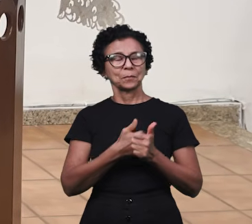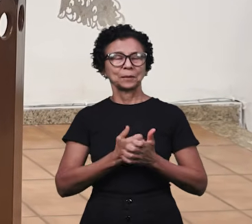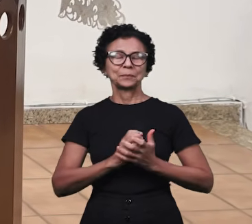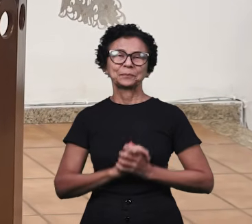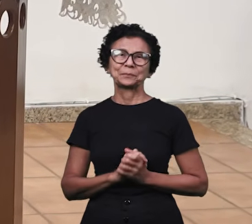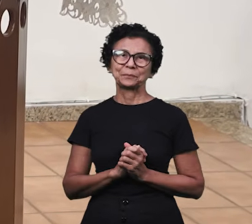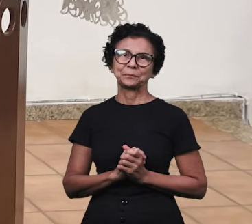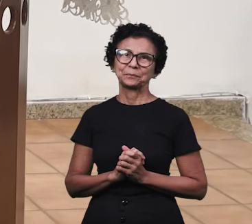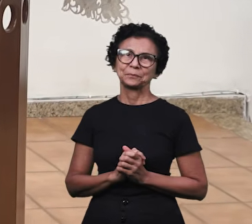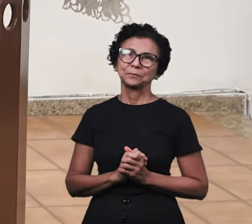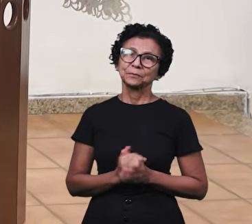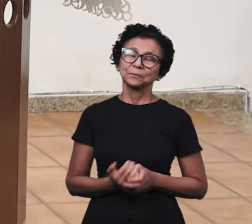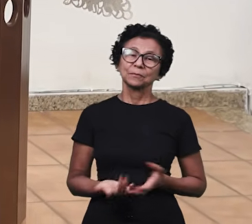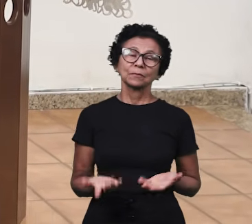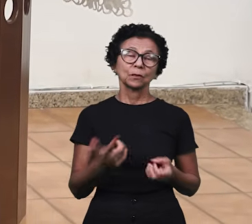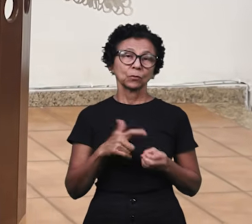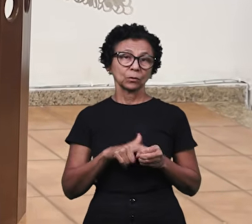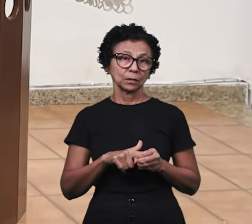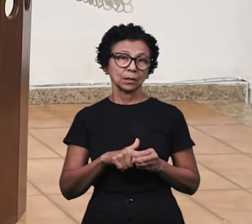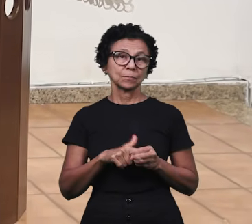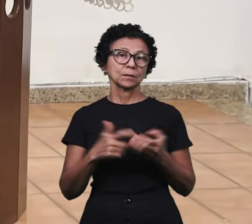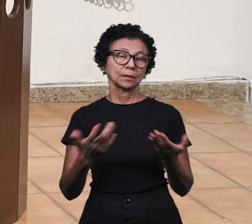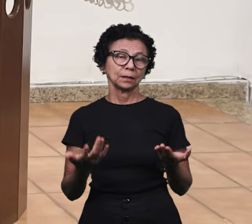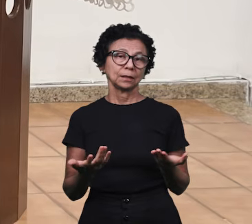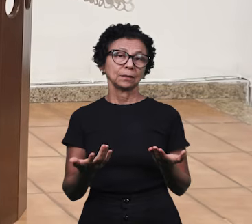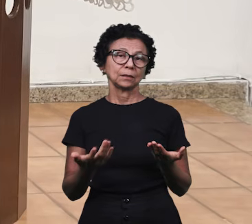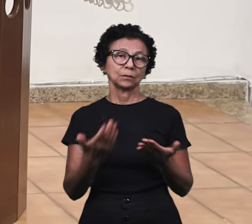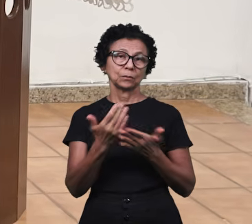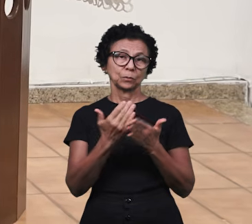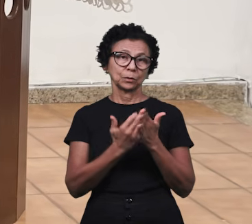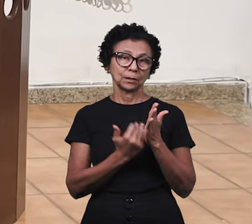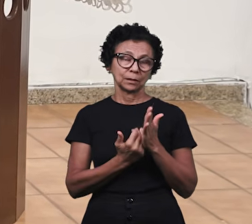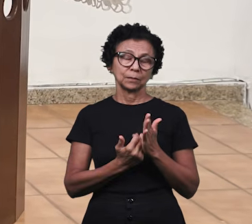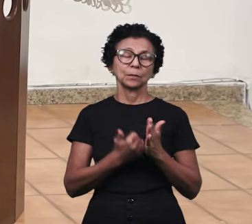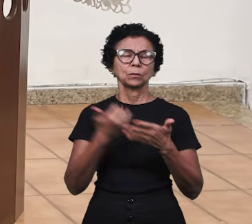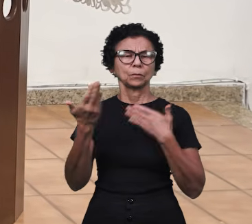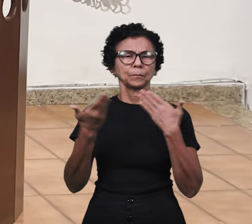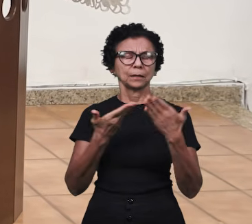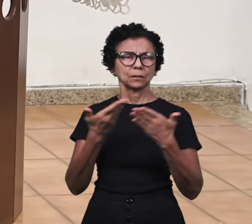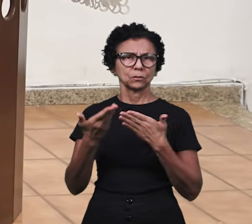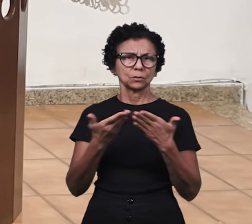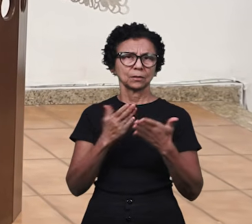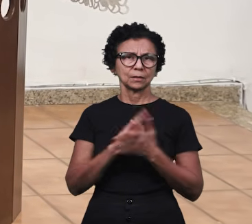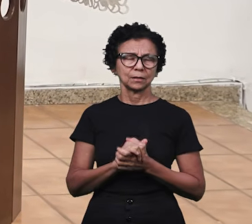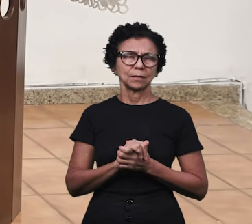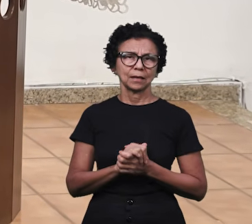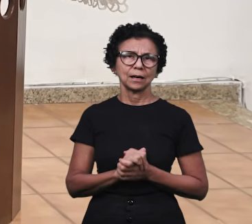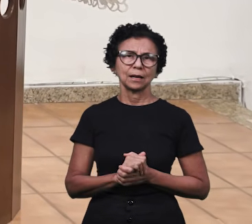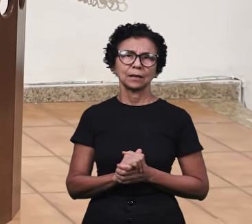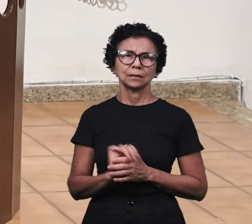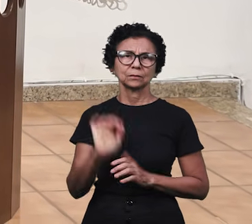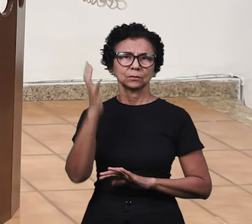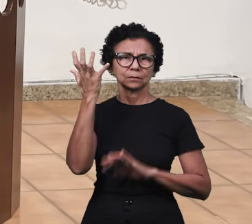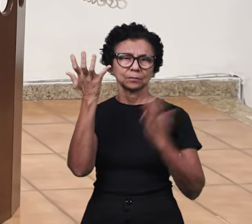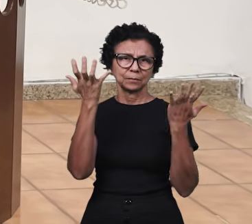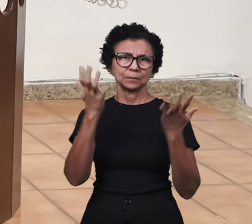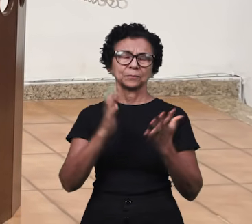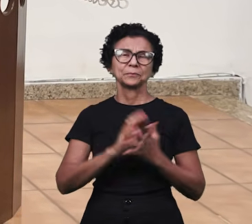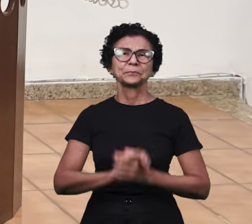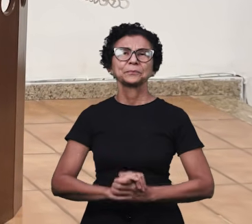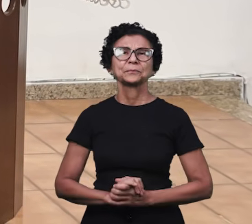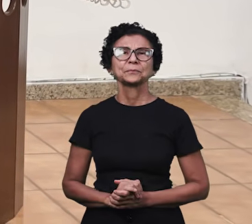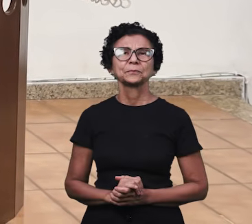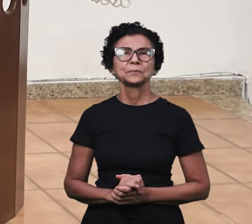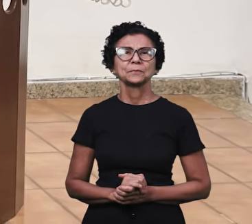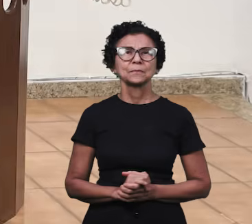irmãos que nos acompanham nessa edição. Estamos aqui mais uma vez para compartilhar com vocês os trabalhos e eventos realizados pelas igrejas da área Litoral Sul ao